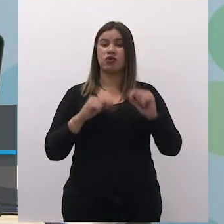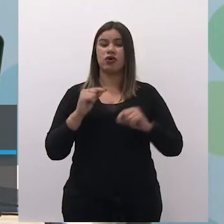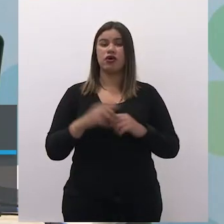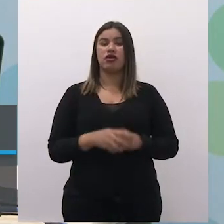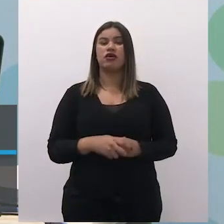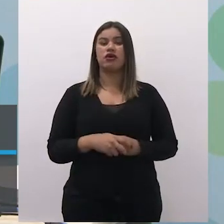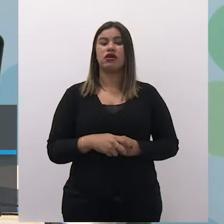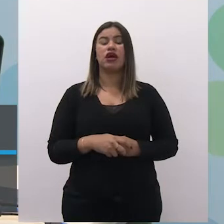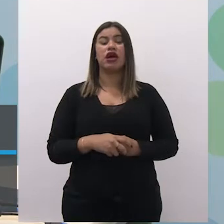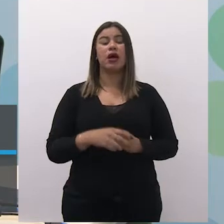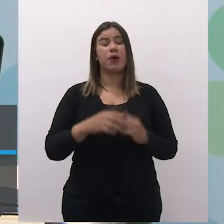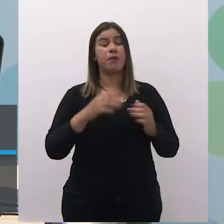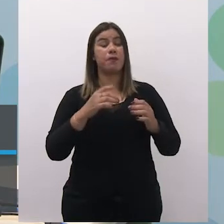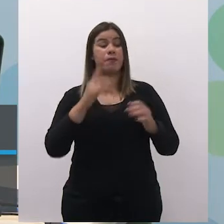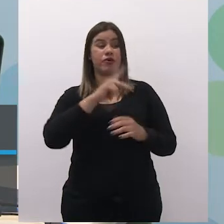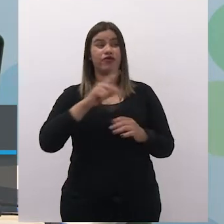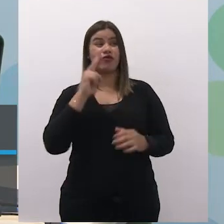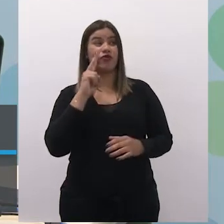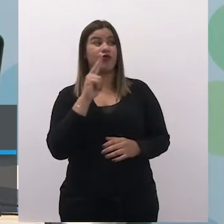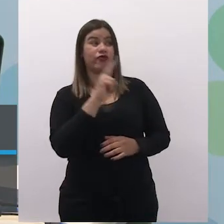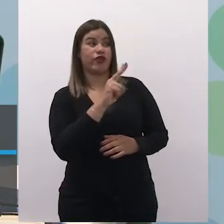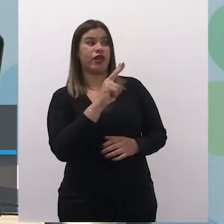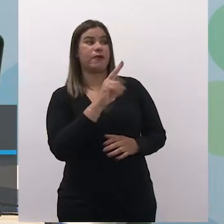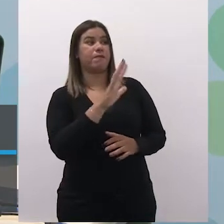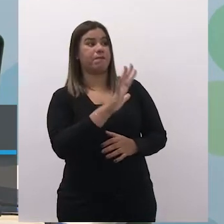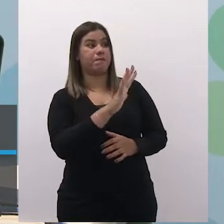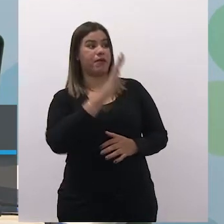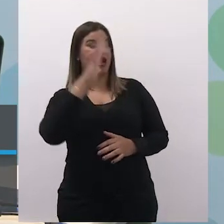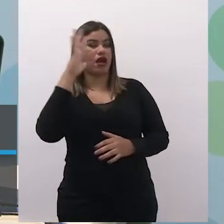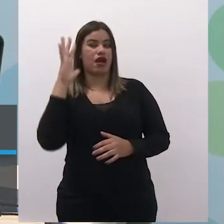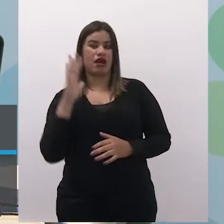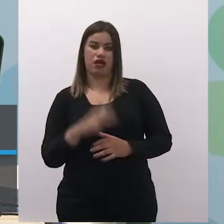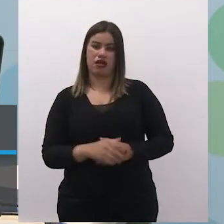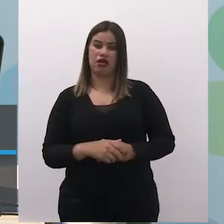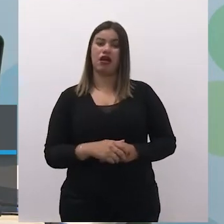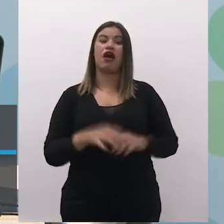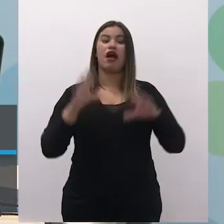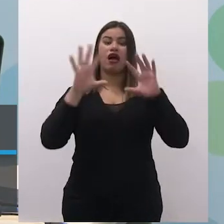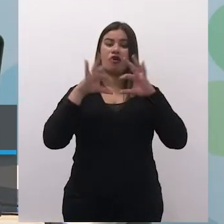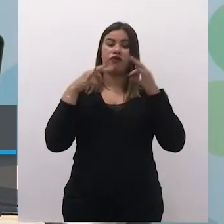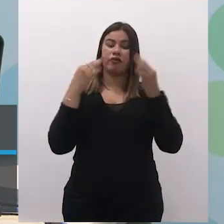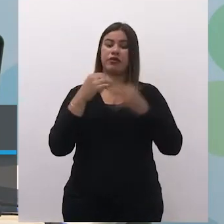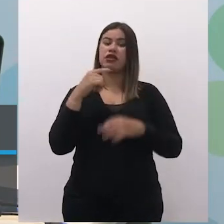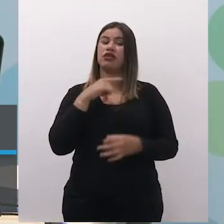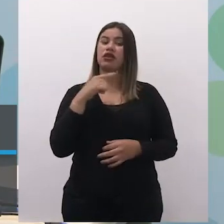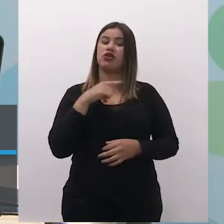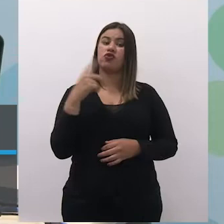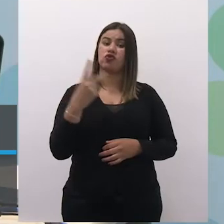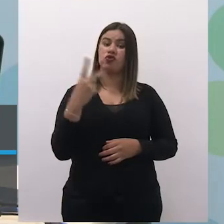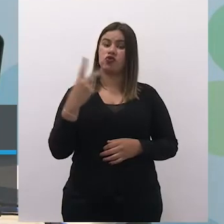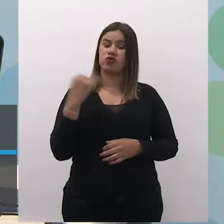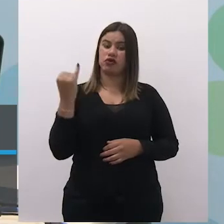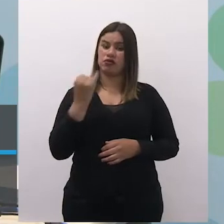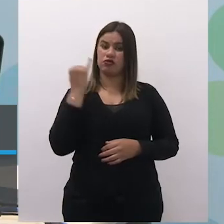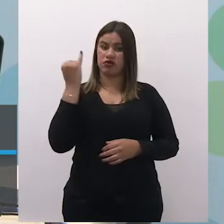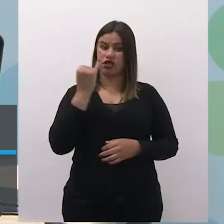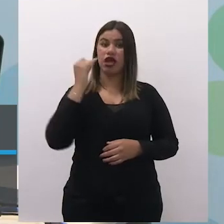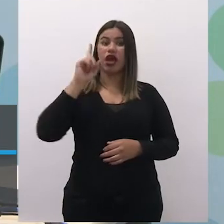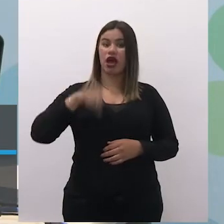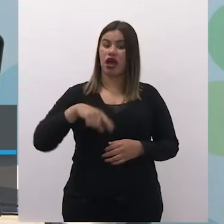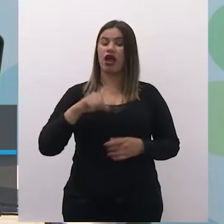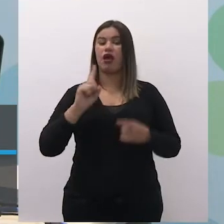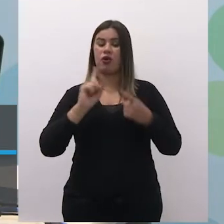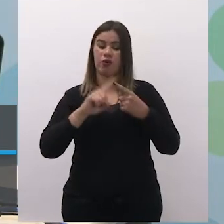muitas vezes. A família tem são dois pontos importantes nessa equilibração de referenciais. De um